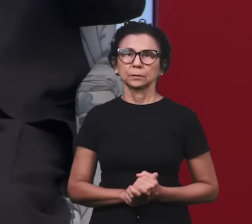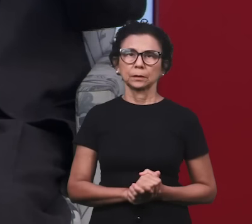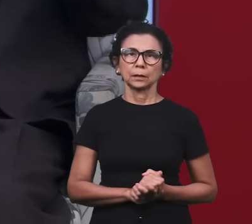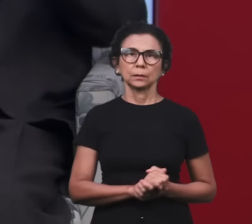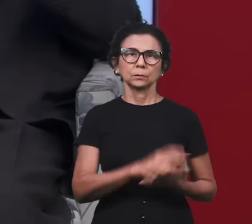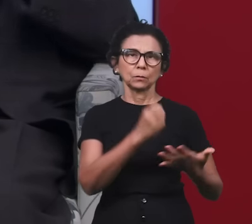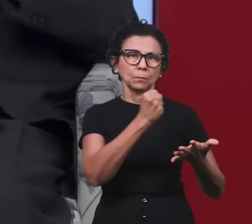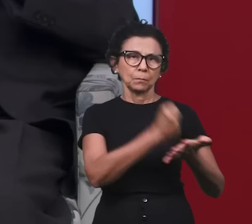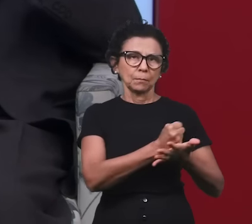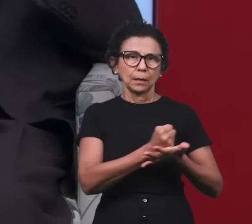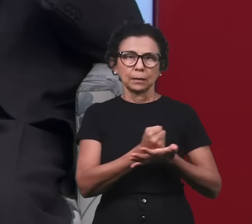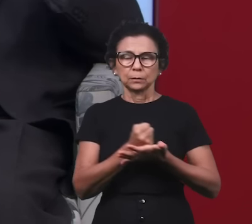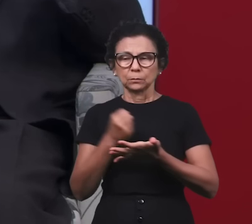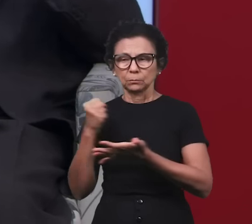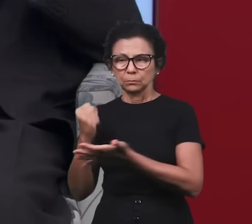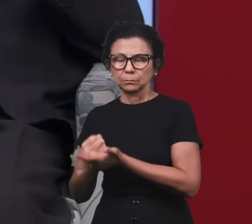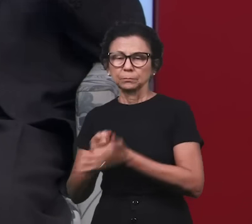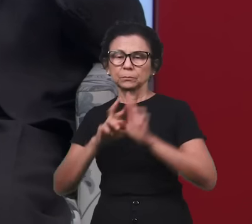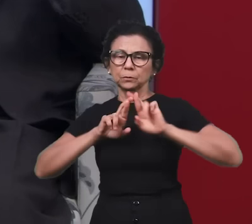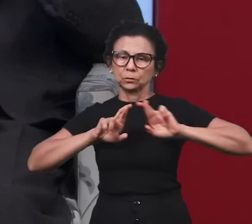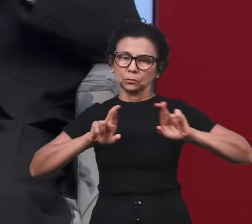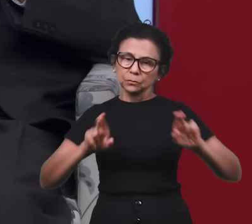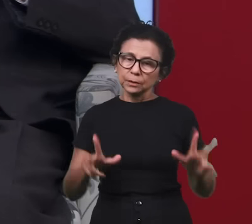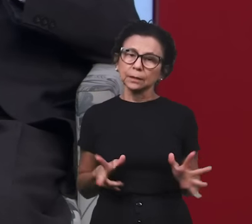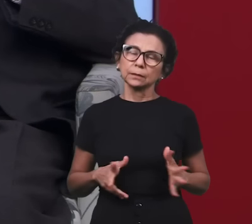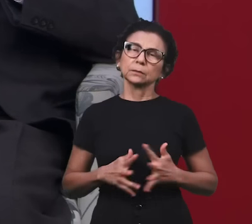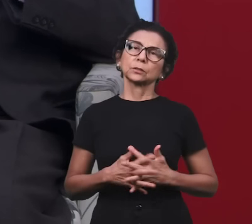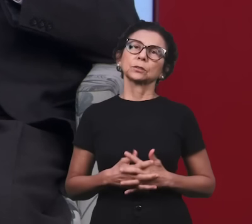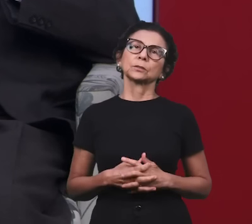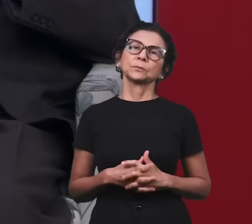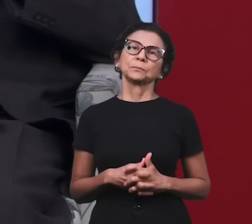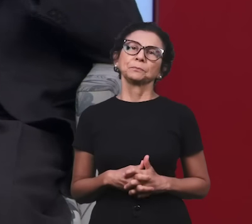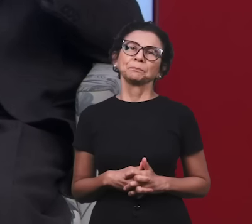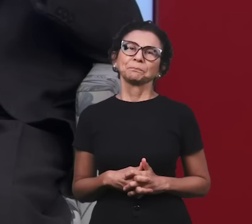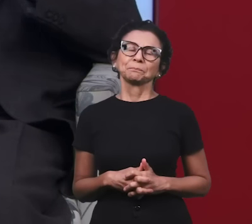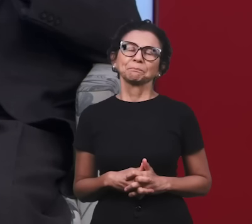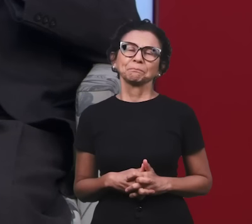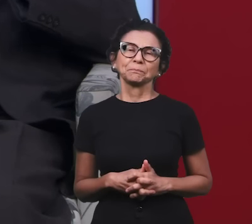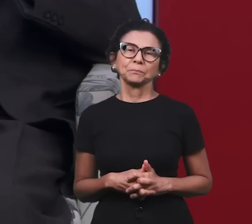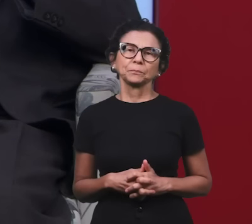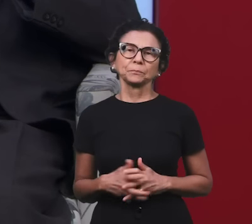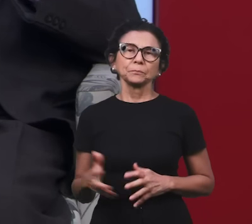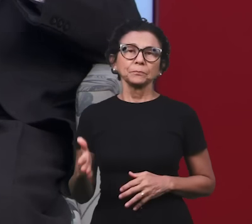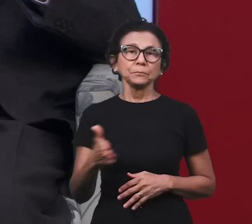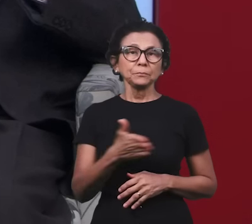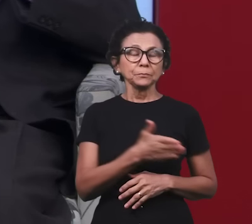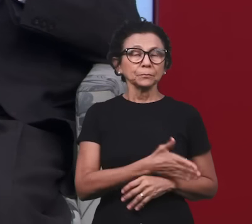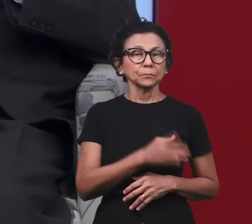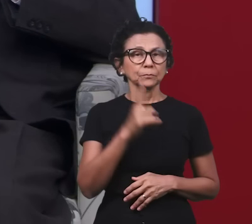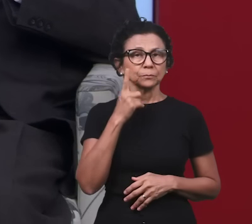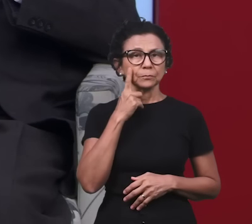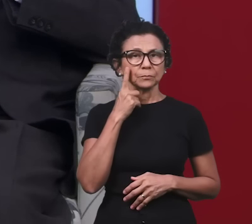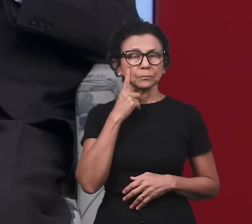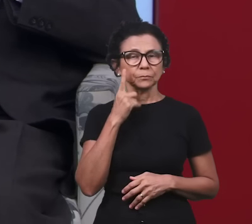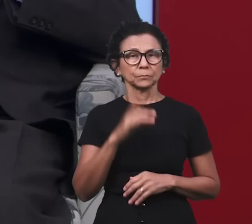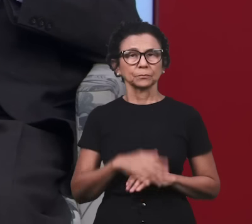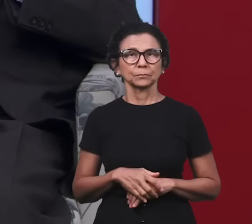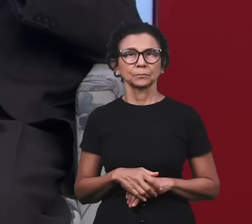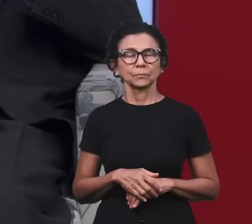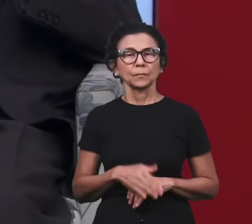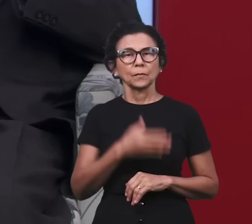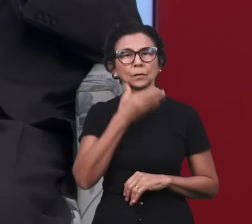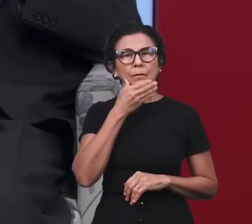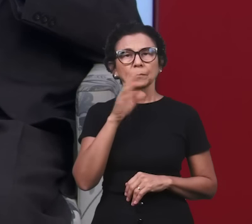Bom, então agora, com essa introdução, nós vamos falar sobre as 70 semanas